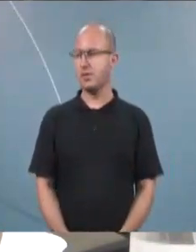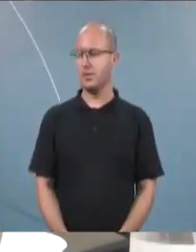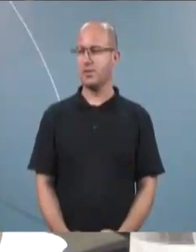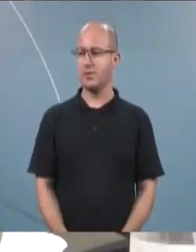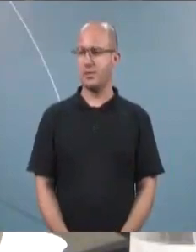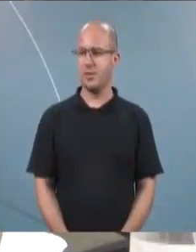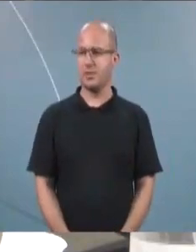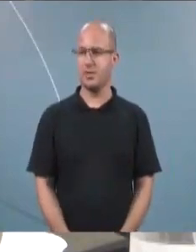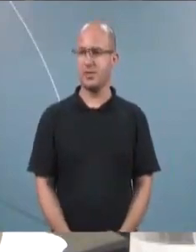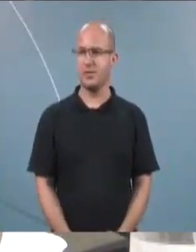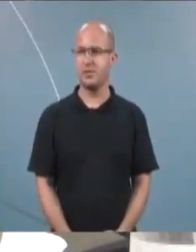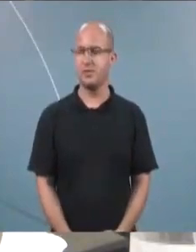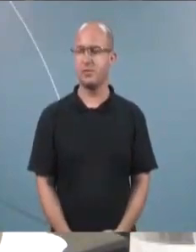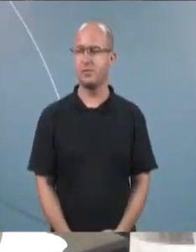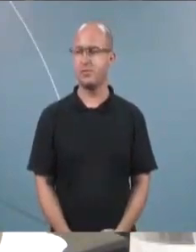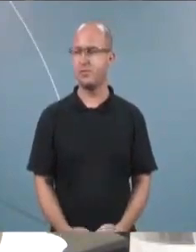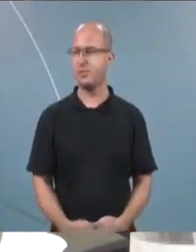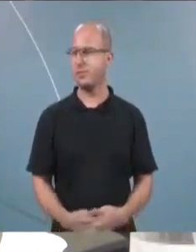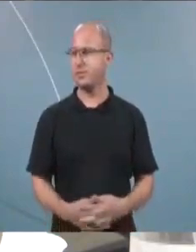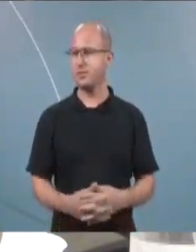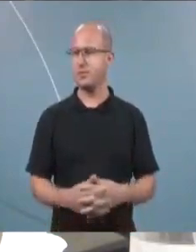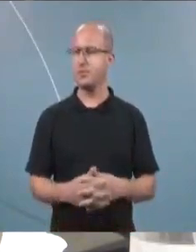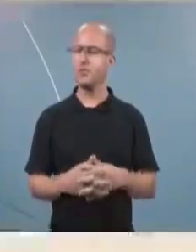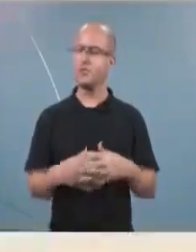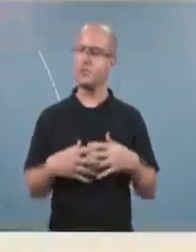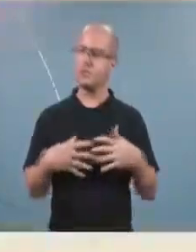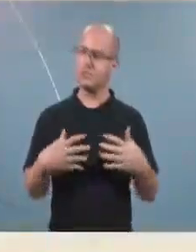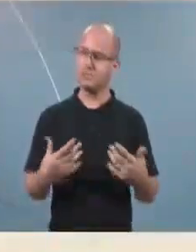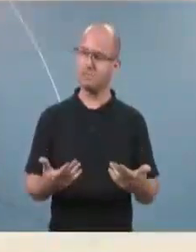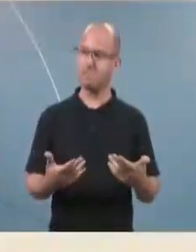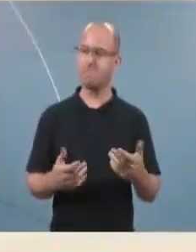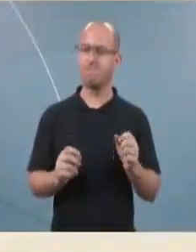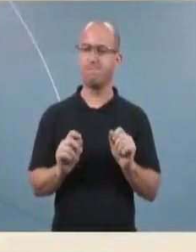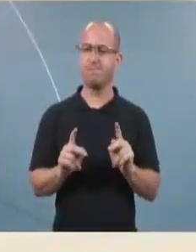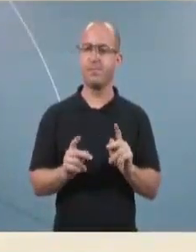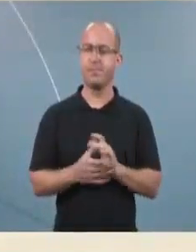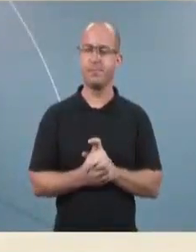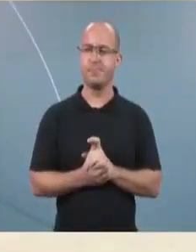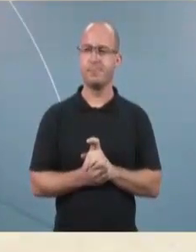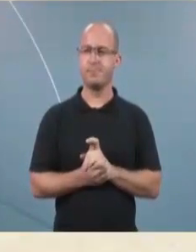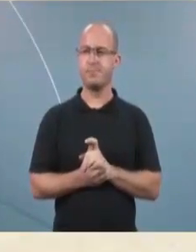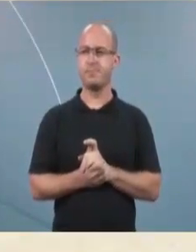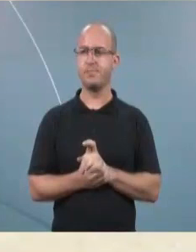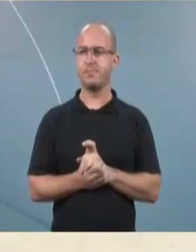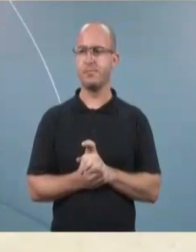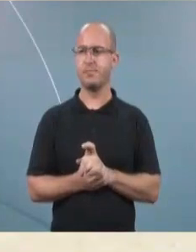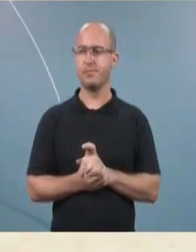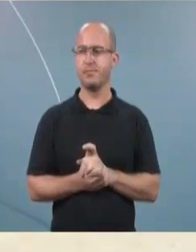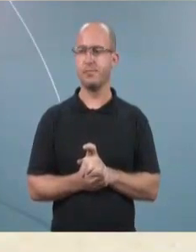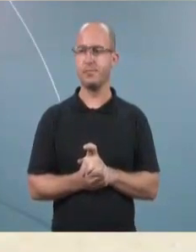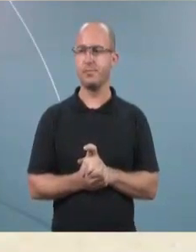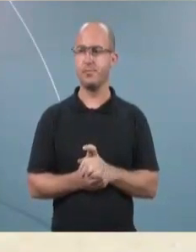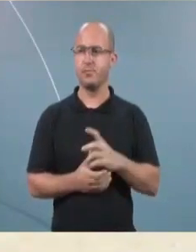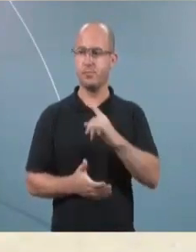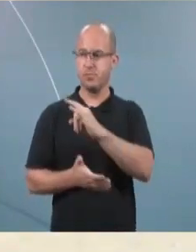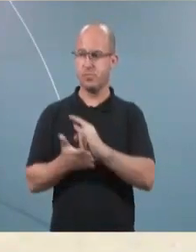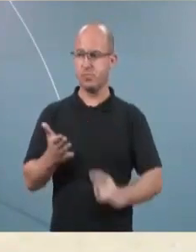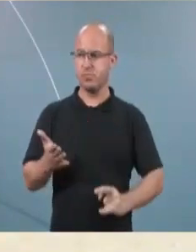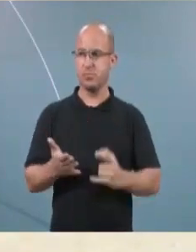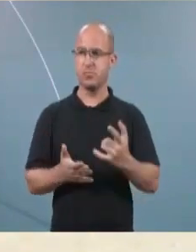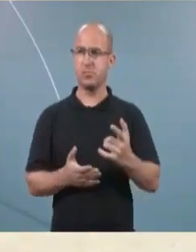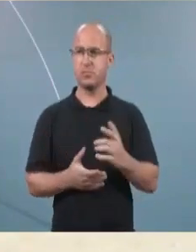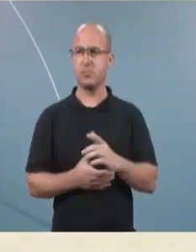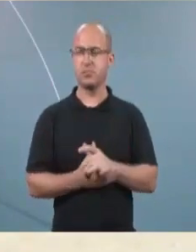pronto então pronto eh nós vamos nós vamos começar aqui pelos dois